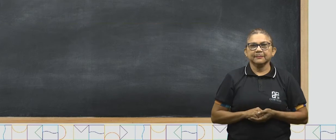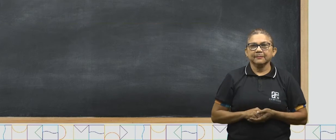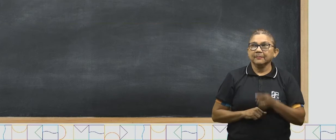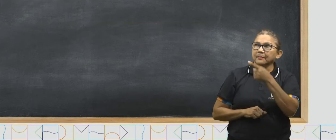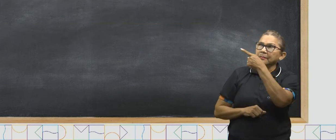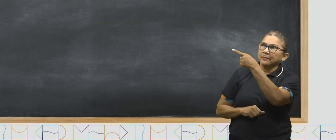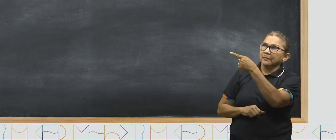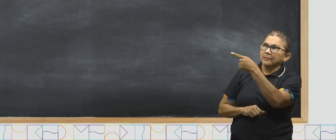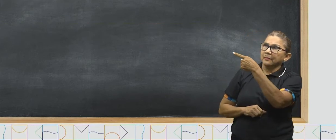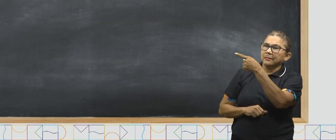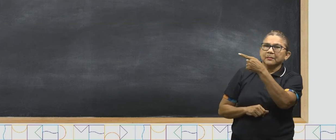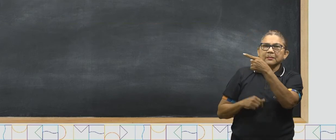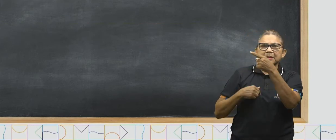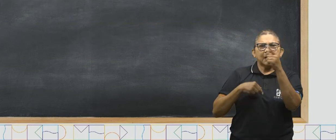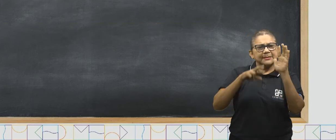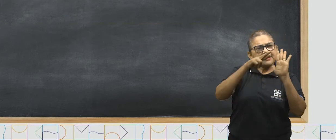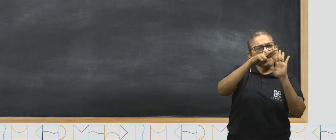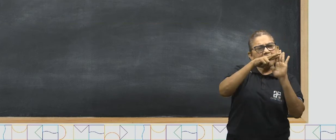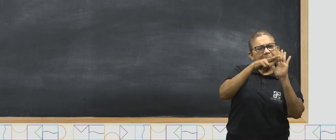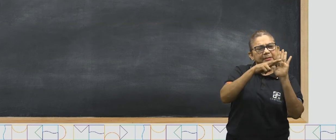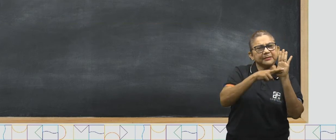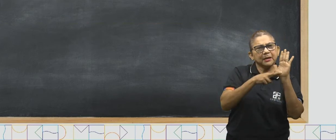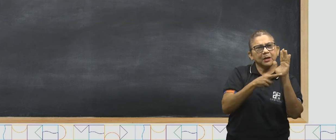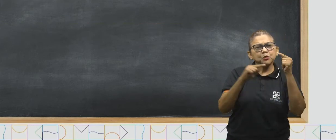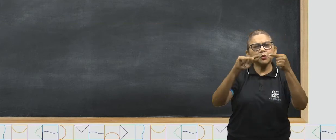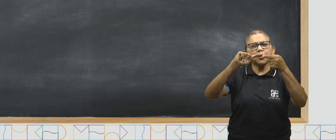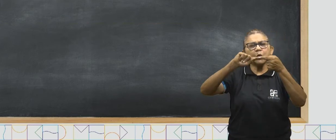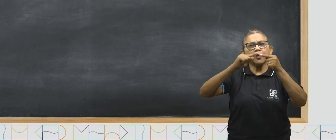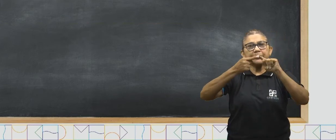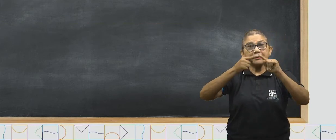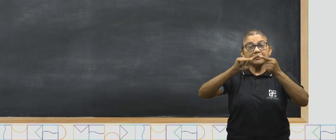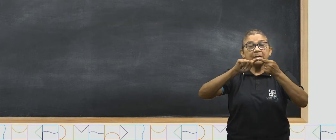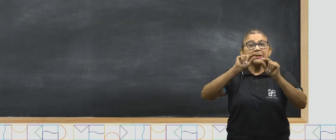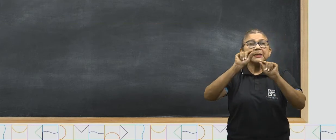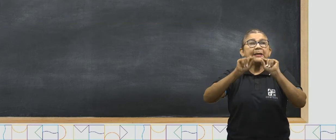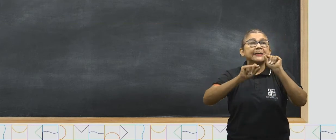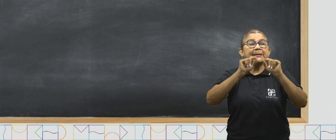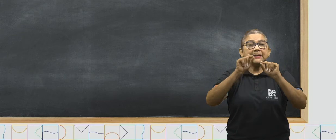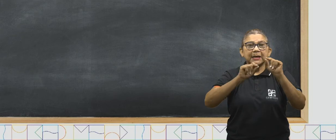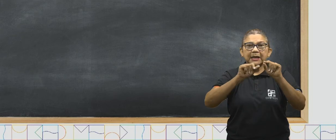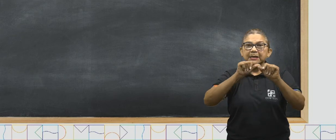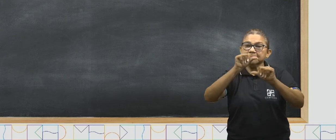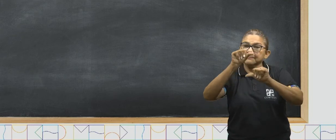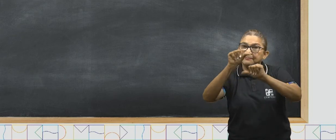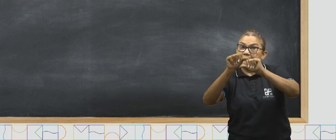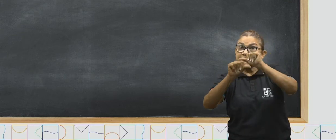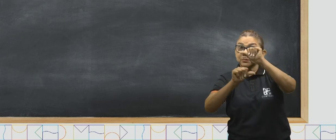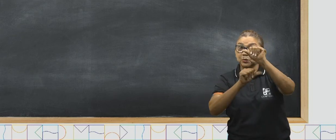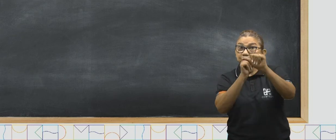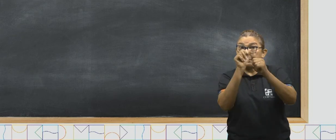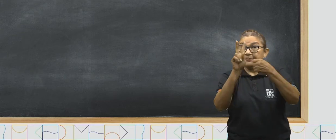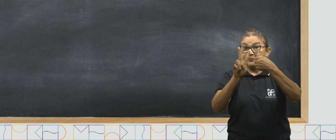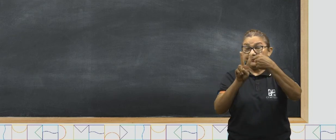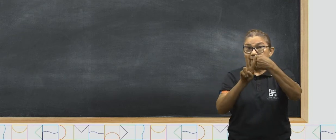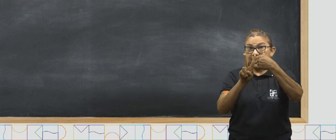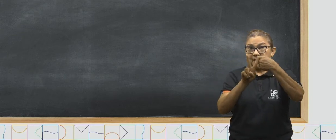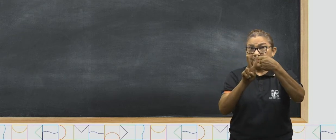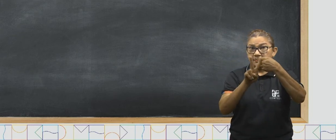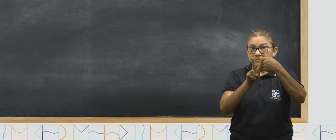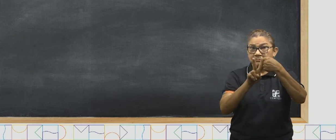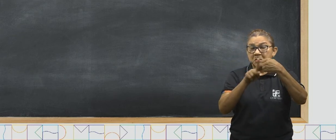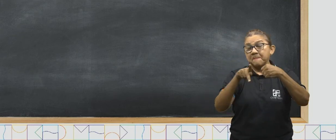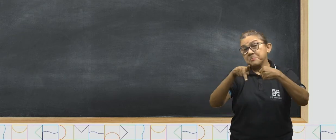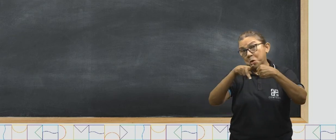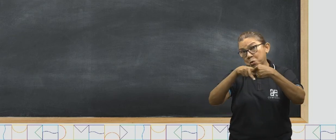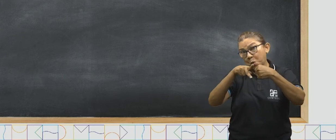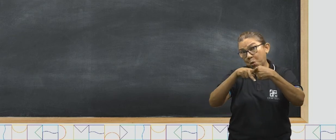Na relação de concordância, quem sofre alteração na sua forma, os verbos, os